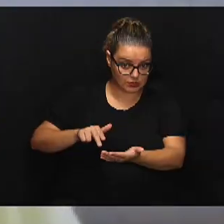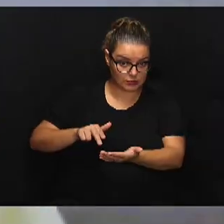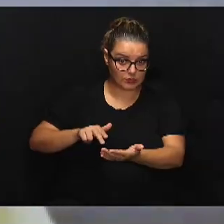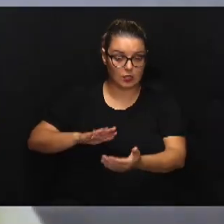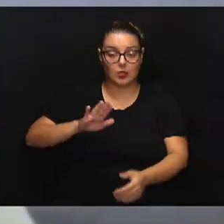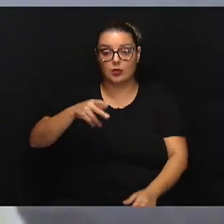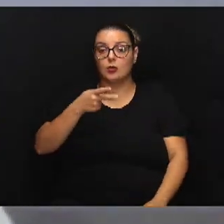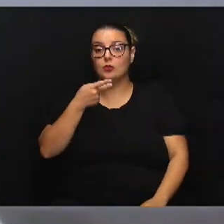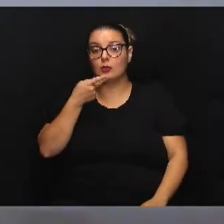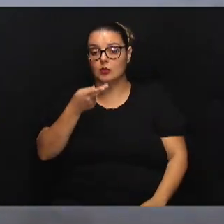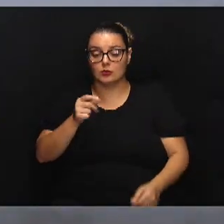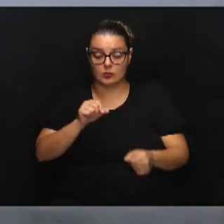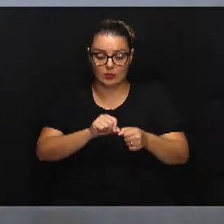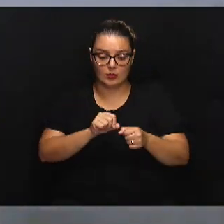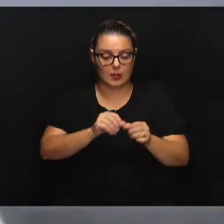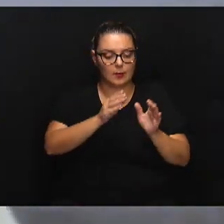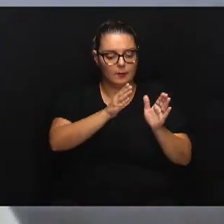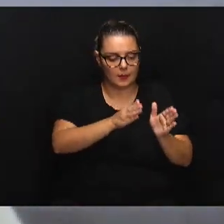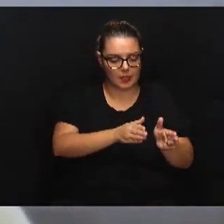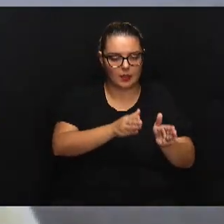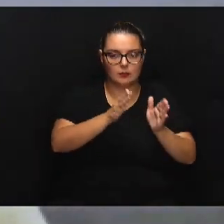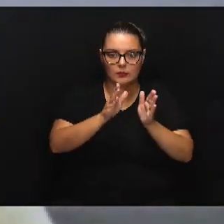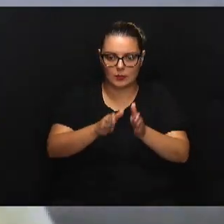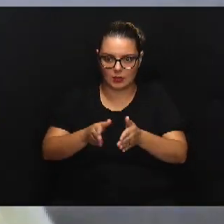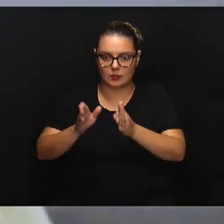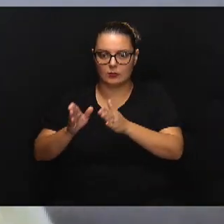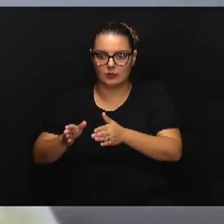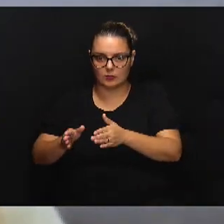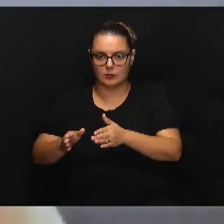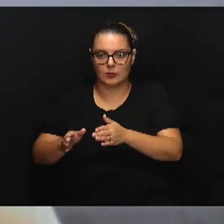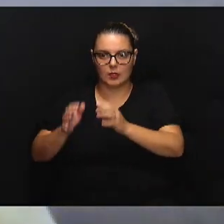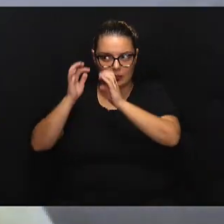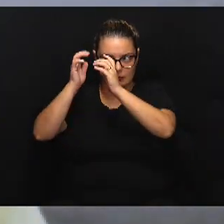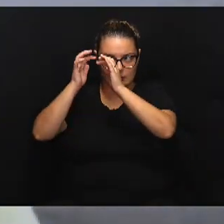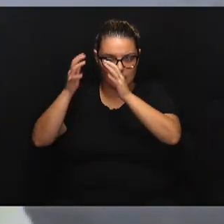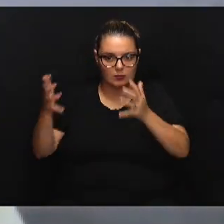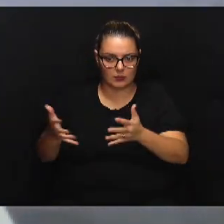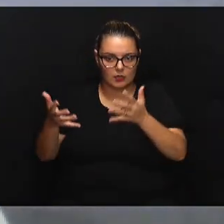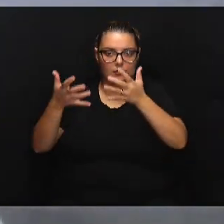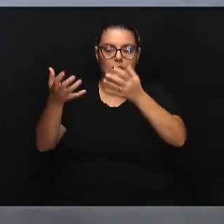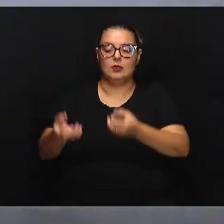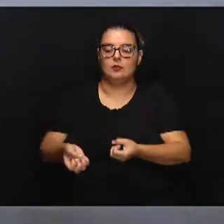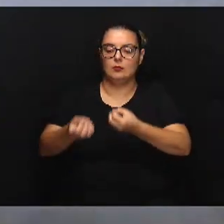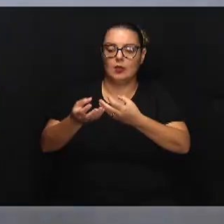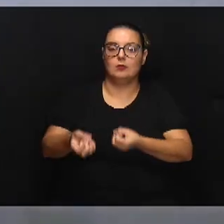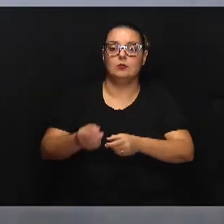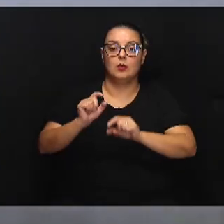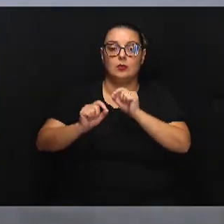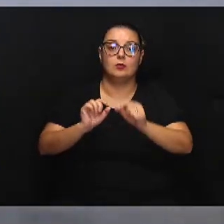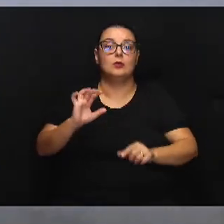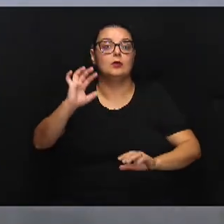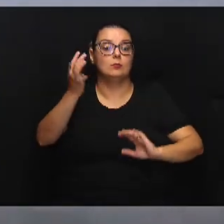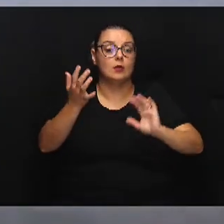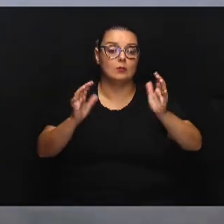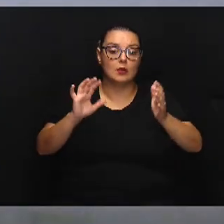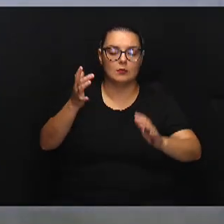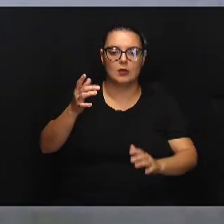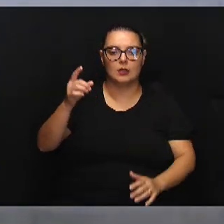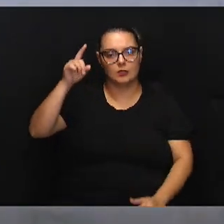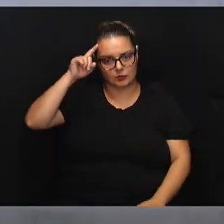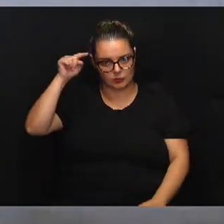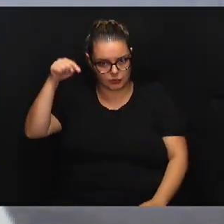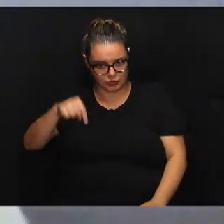eu faço um passo a passo, dou ao cérebro dessa criança informações do que vai acontecer naquele